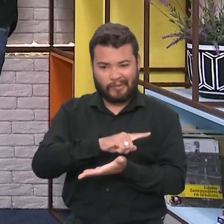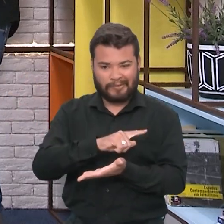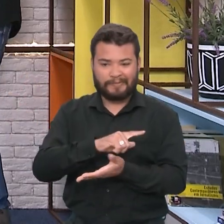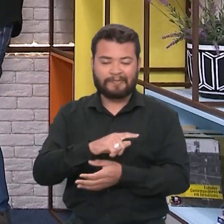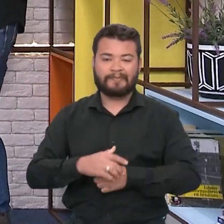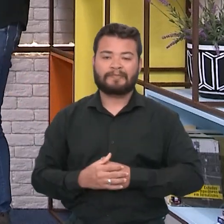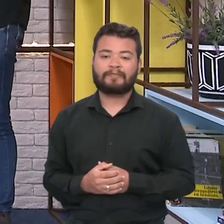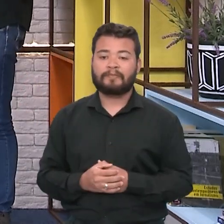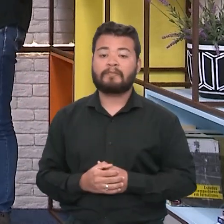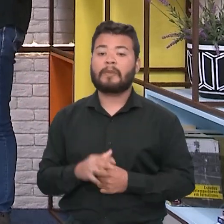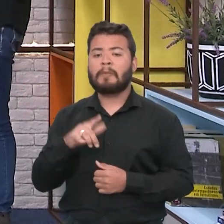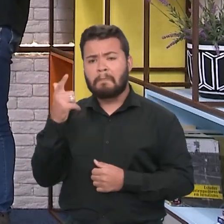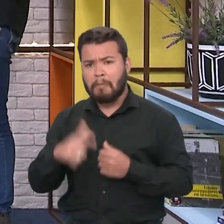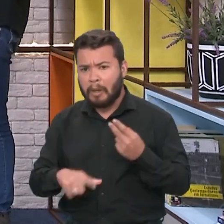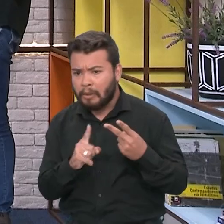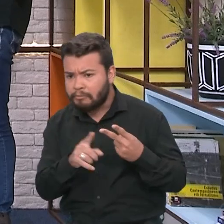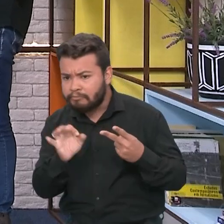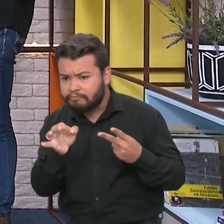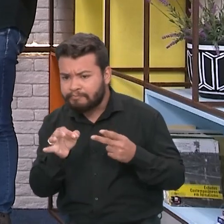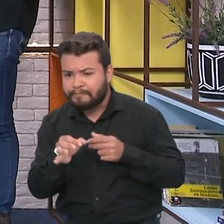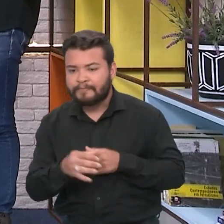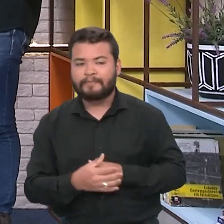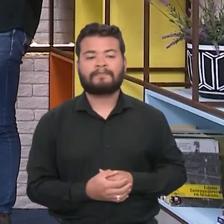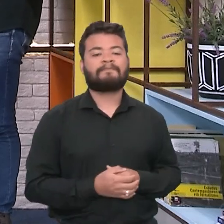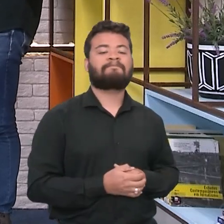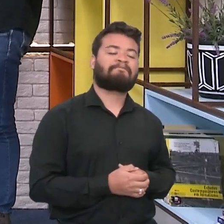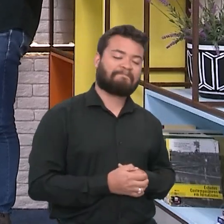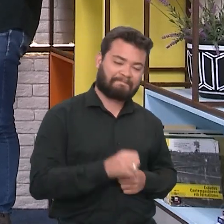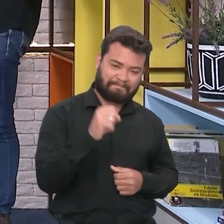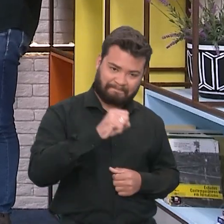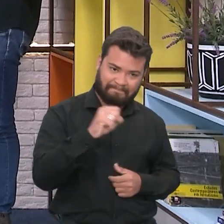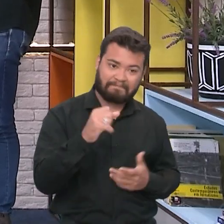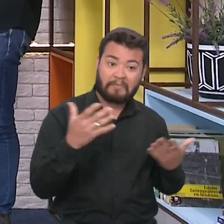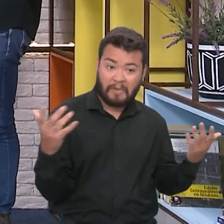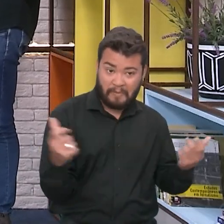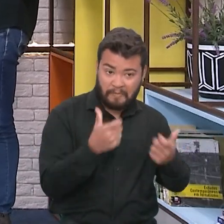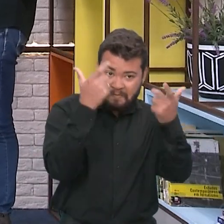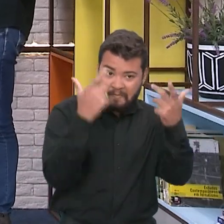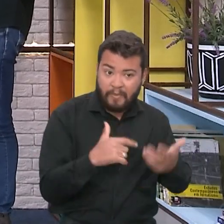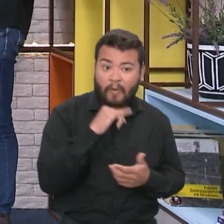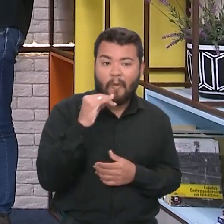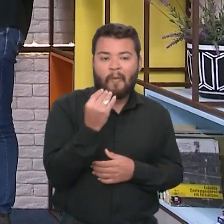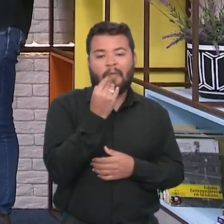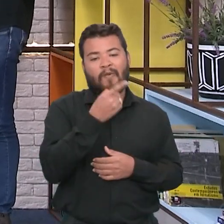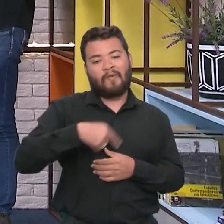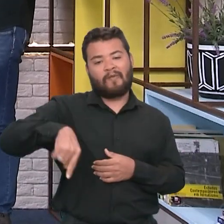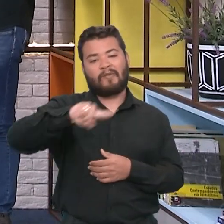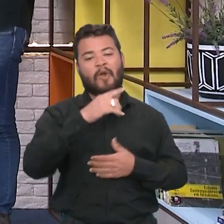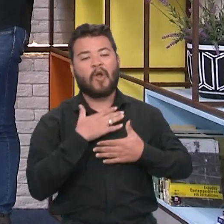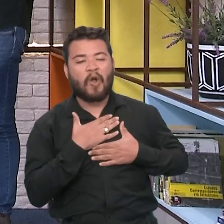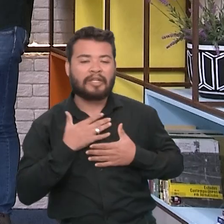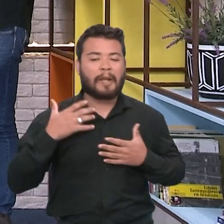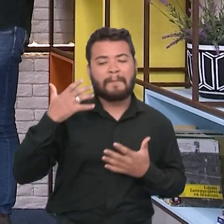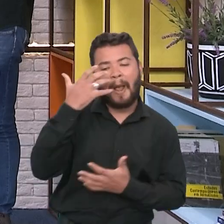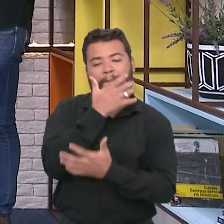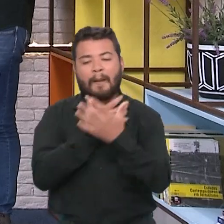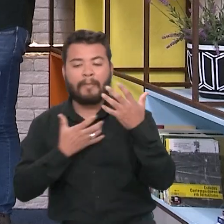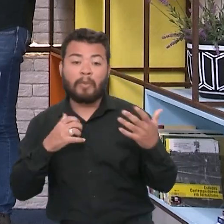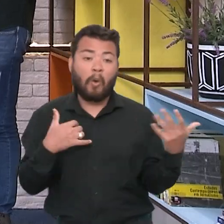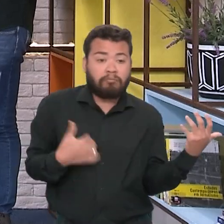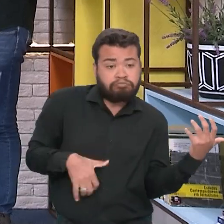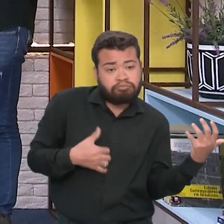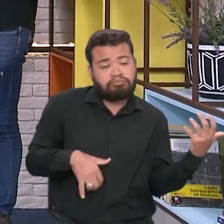acompanham. Mas a gente tem mais uma dica ainda para hoje. Sim, agora eu quero falar de uma oportunidade muito bacana para quem gosta de cantar, quem toca algum